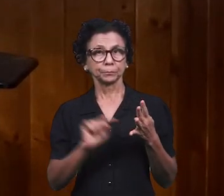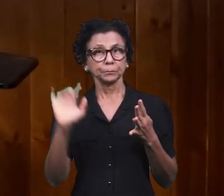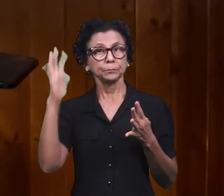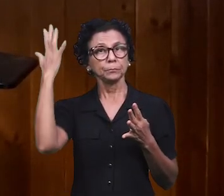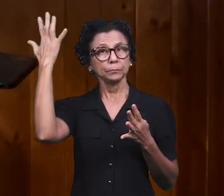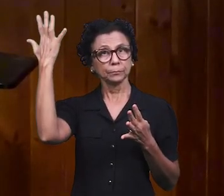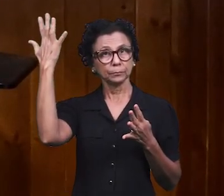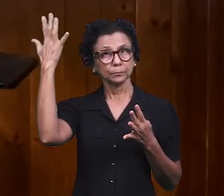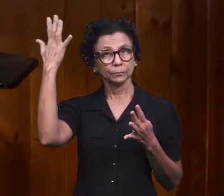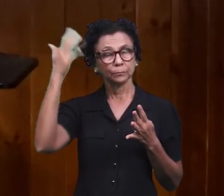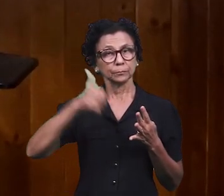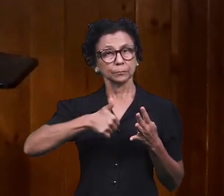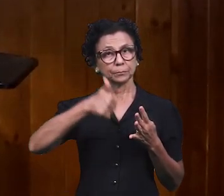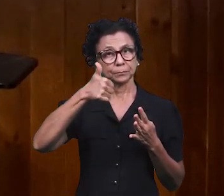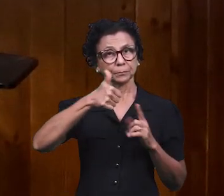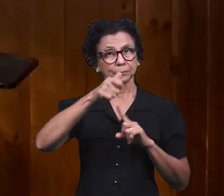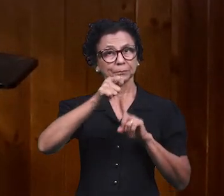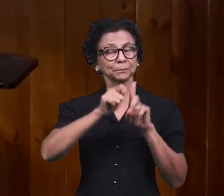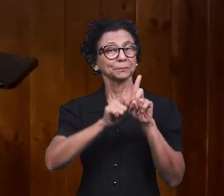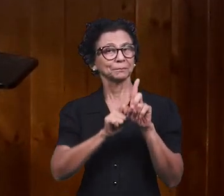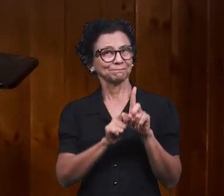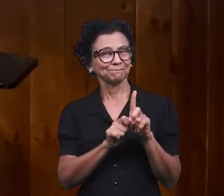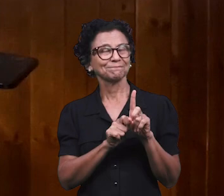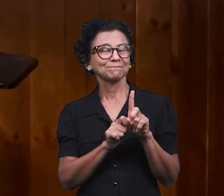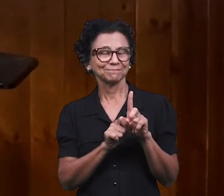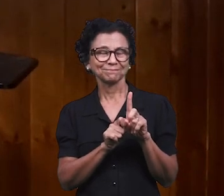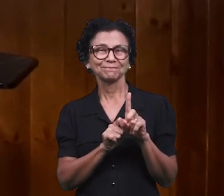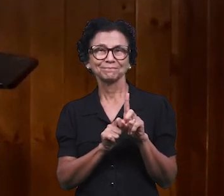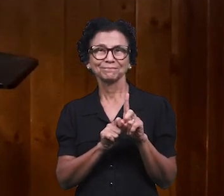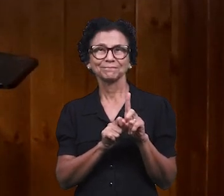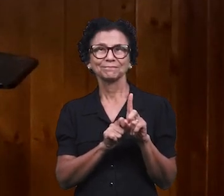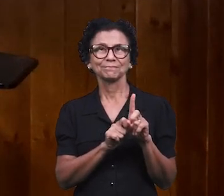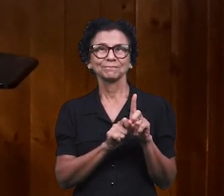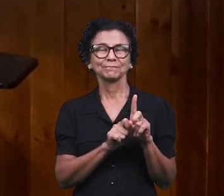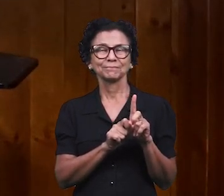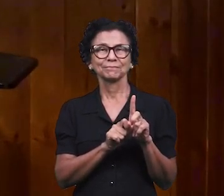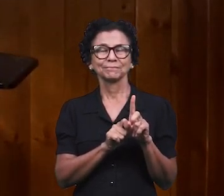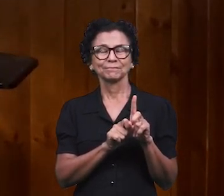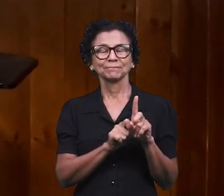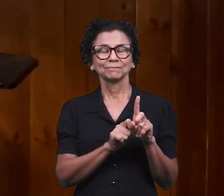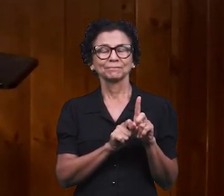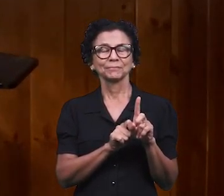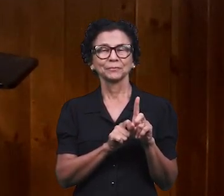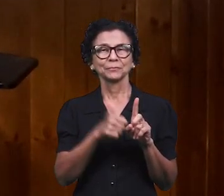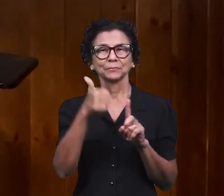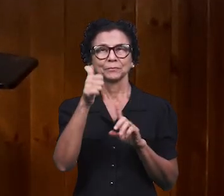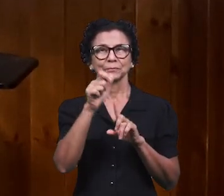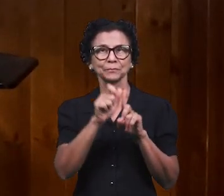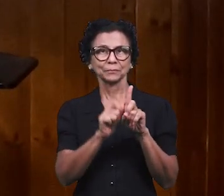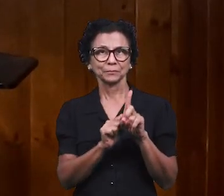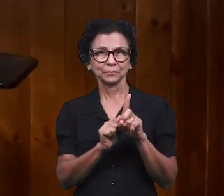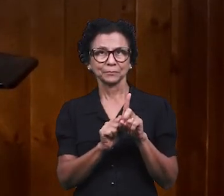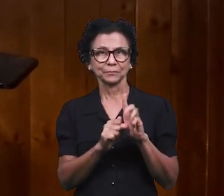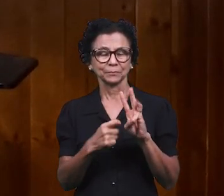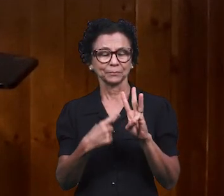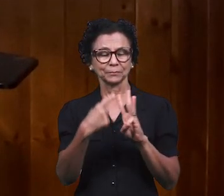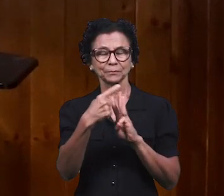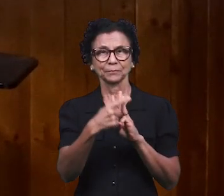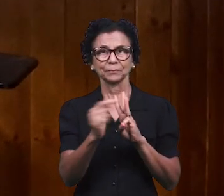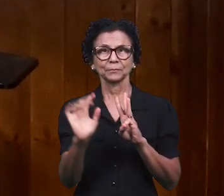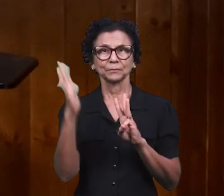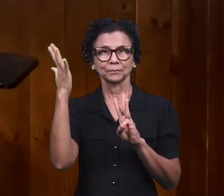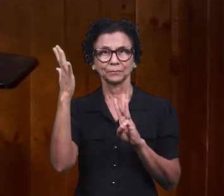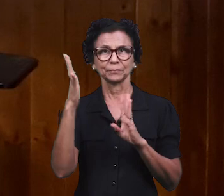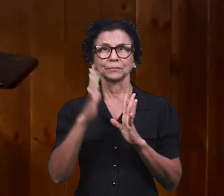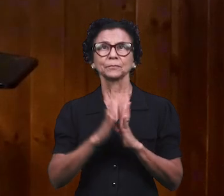no primeiro mês, Essas 3 primeiras festas estão no primeiro mês. Nós vamos ver detalhes daqui a